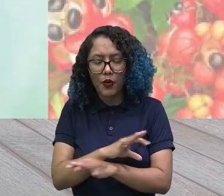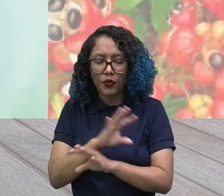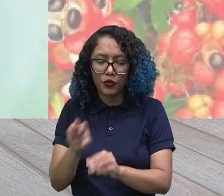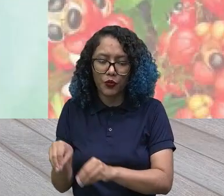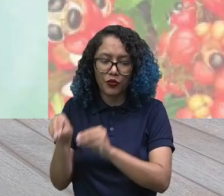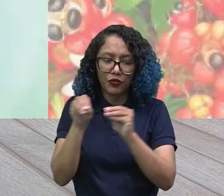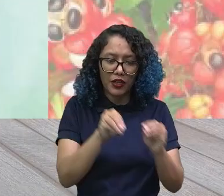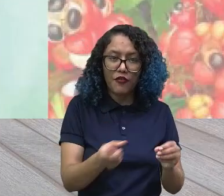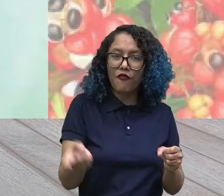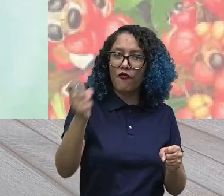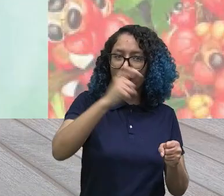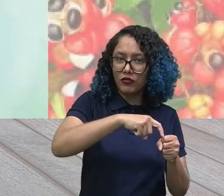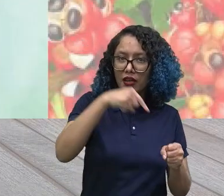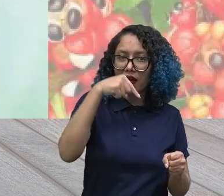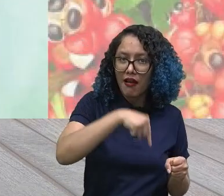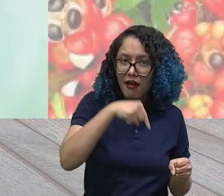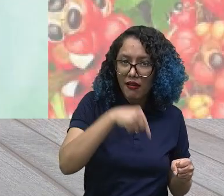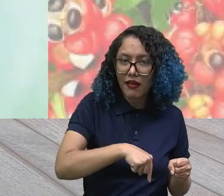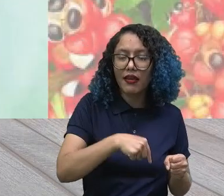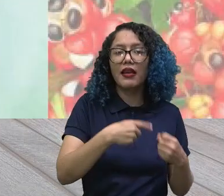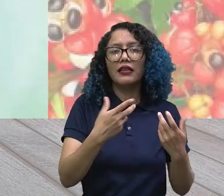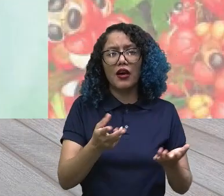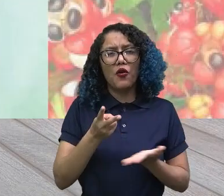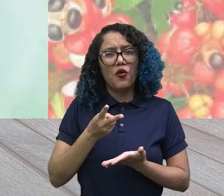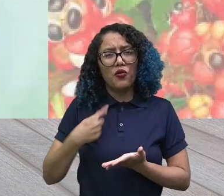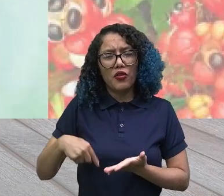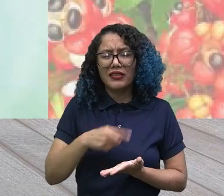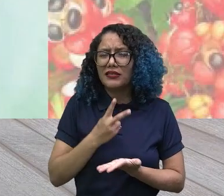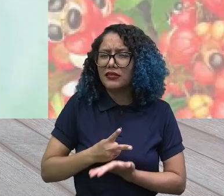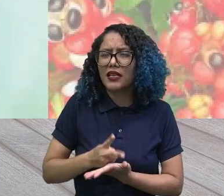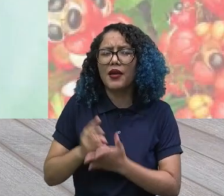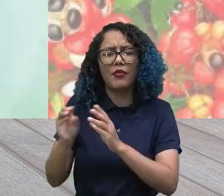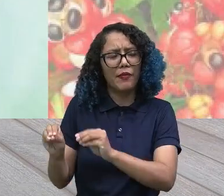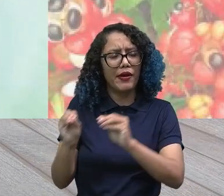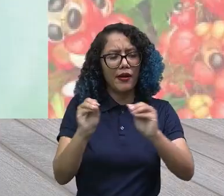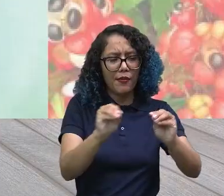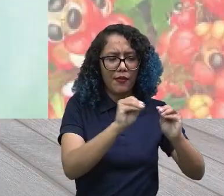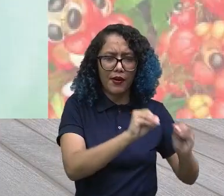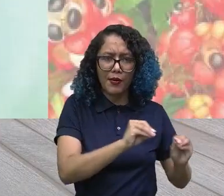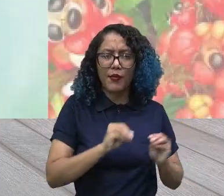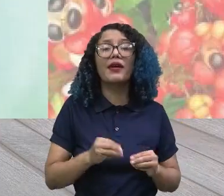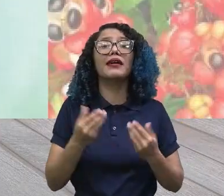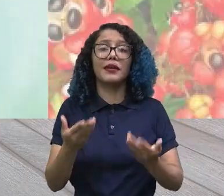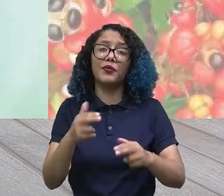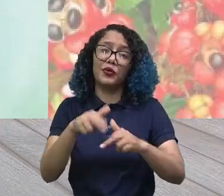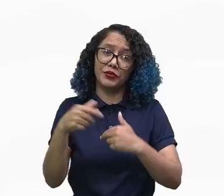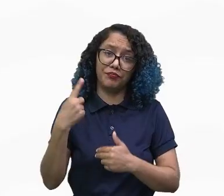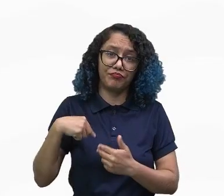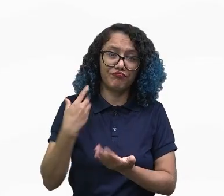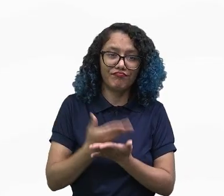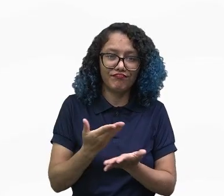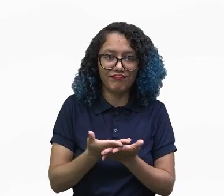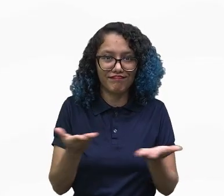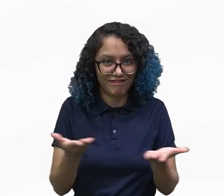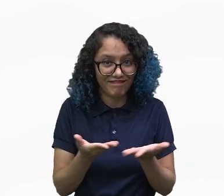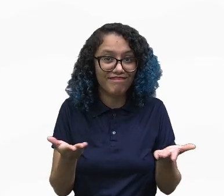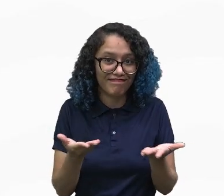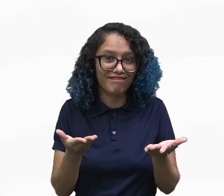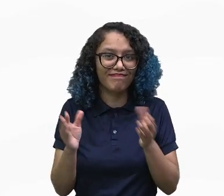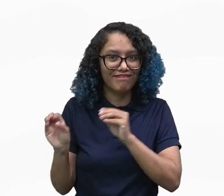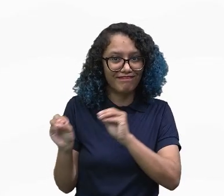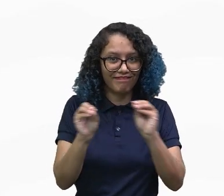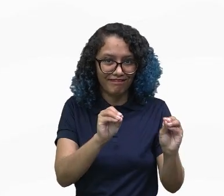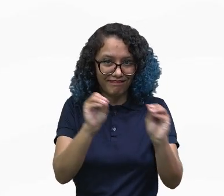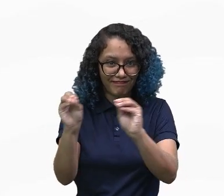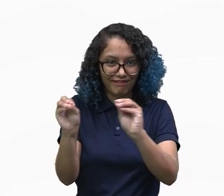para cá. Então a gente vive nesse movimento constante dentro do espaço mundial, né? E é o que a gente vai estudar agora, né? Agora vamos falar Onde a disso. gente observa que as pessoas